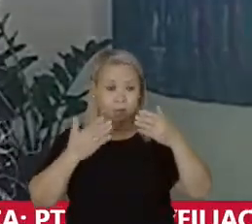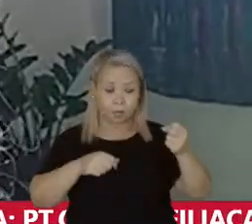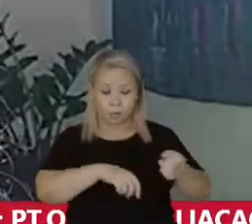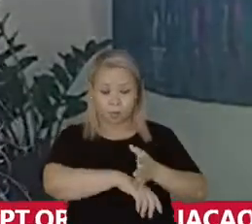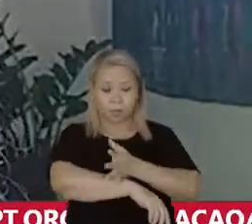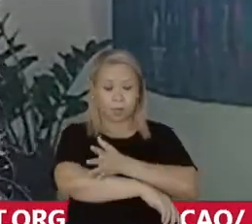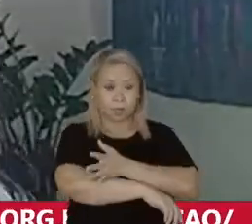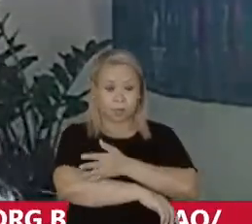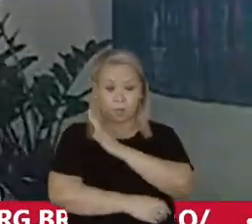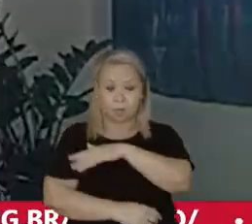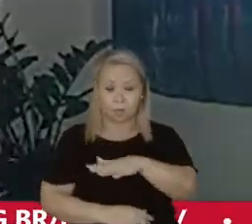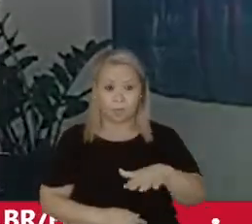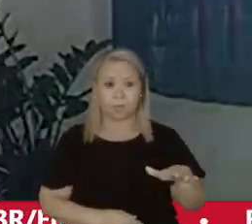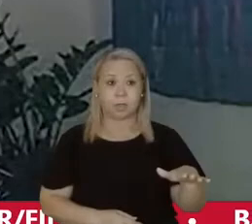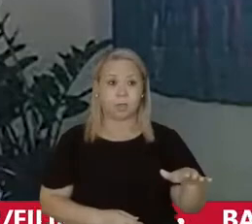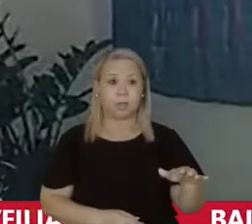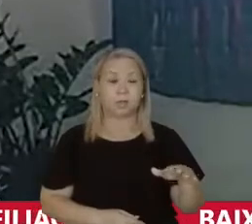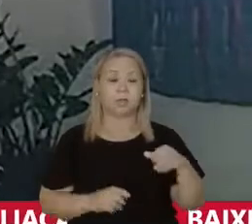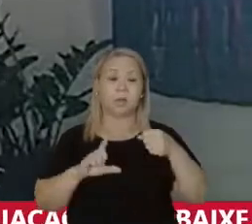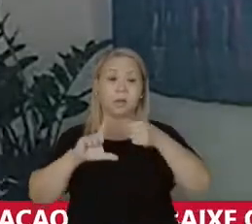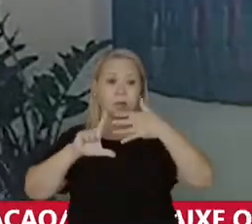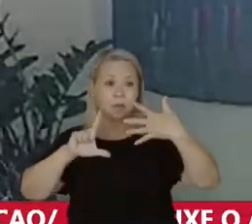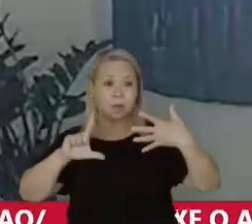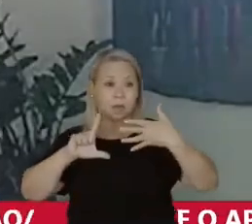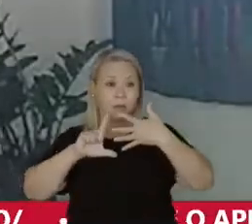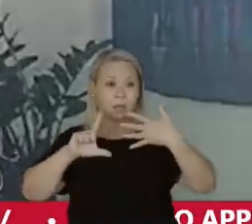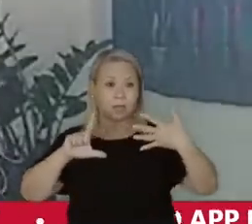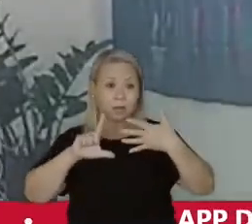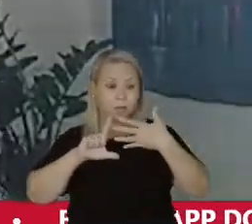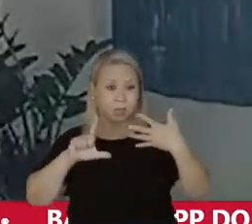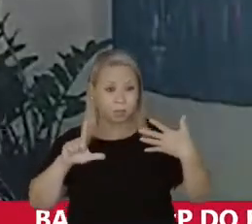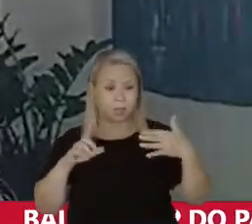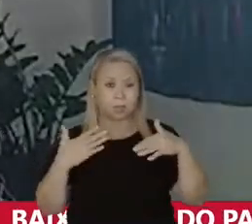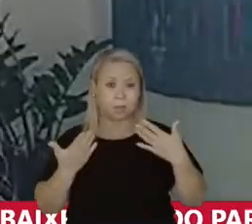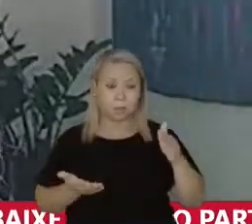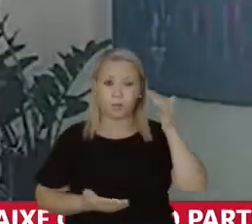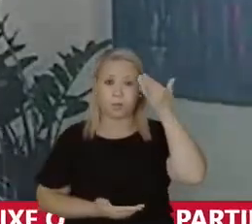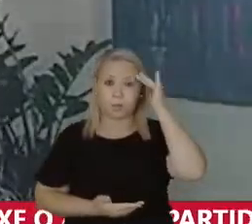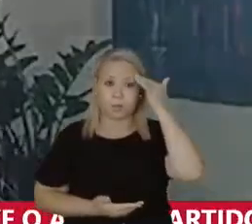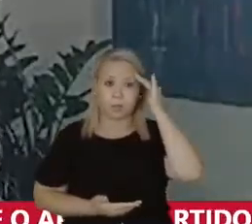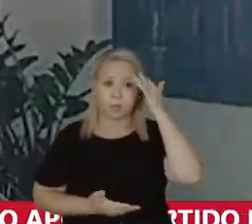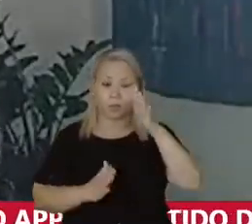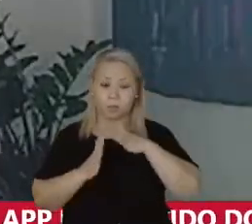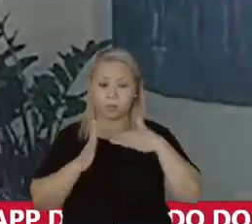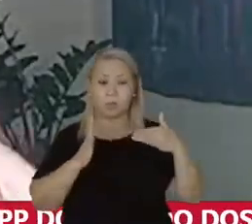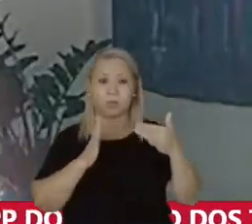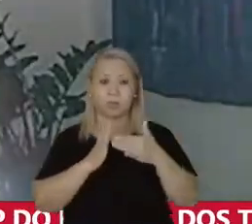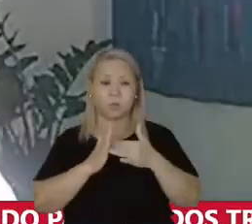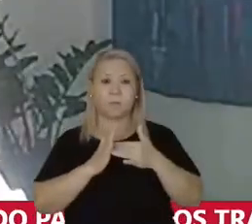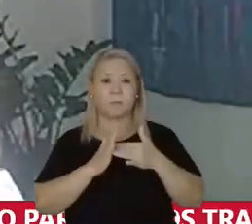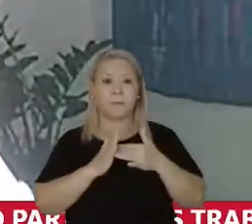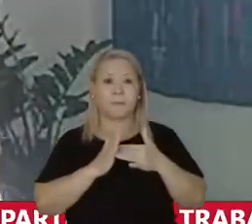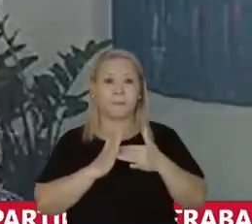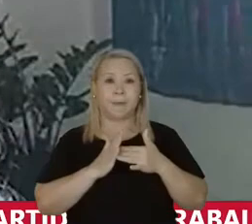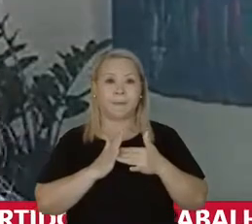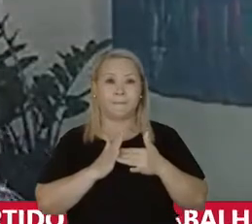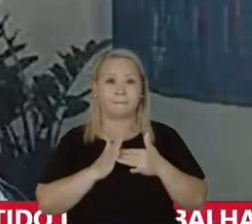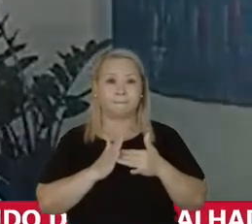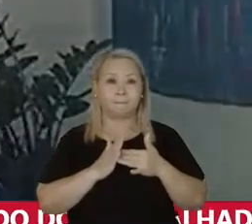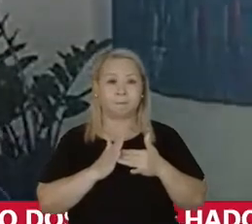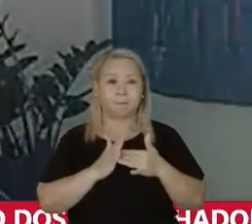emocional, das crianças LGBT, aí entendidas como um todo, enfim, né,